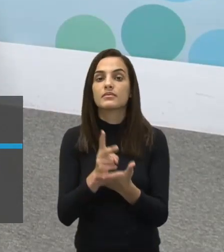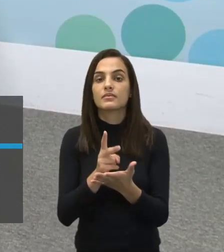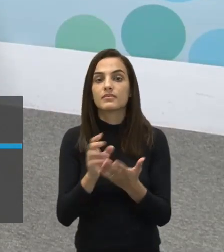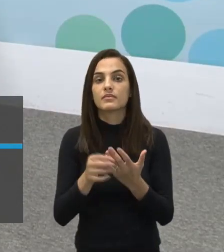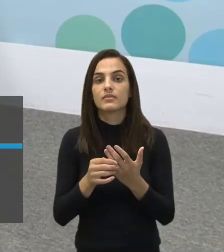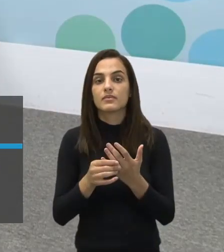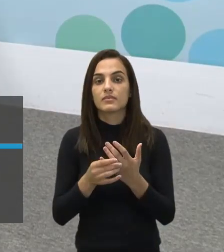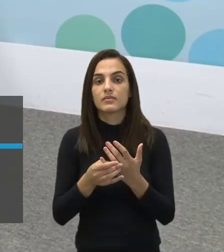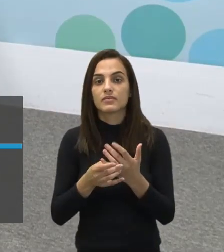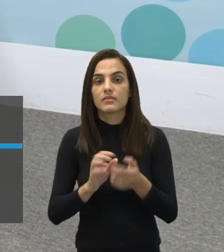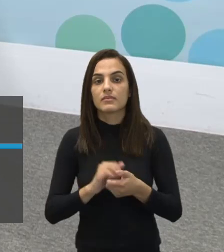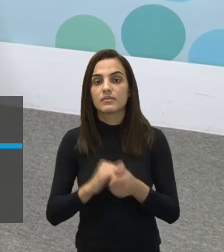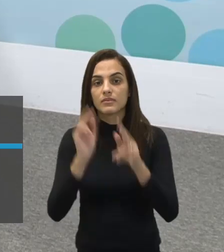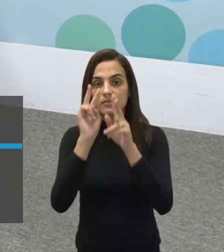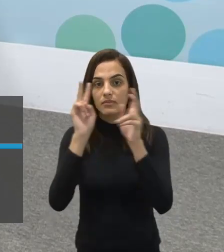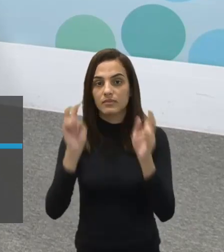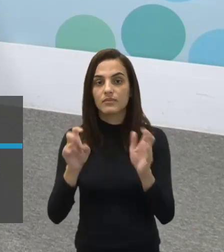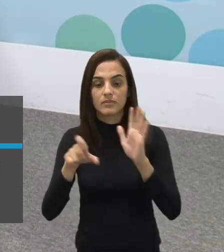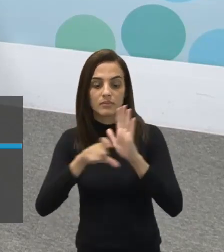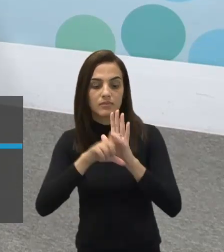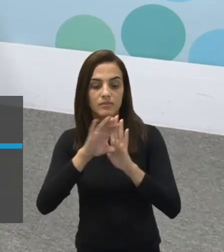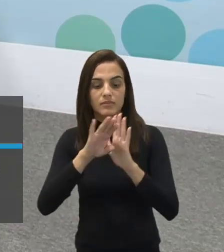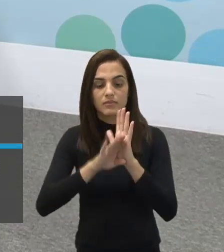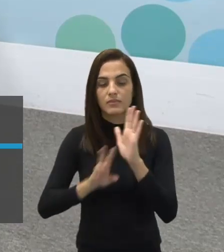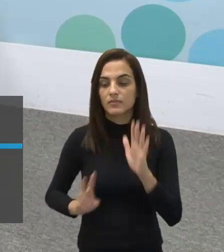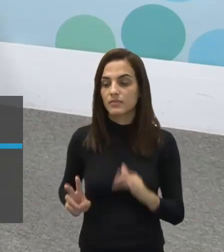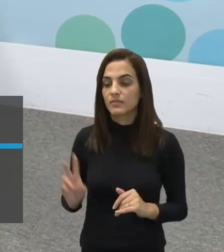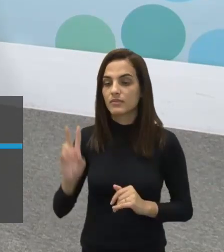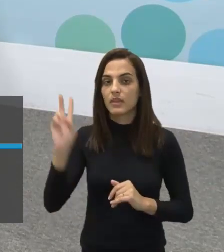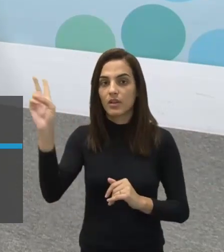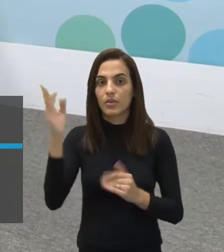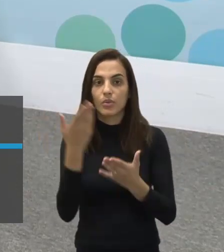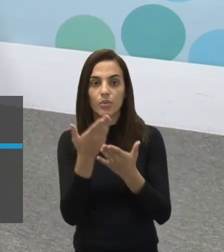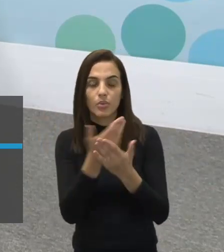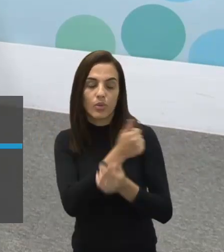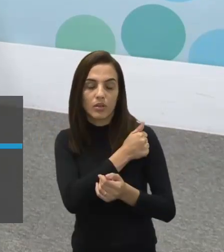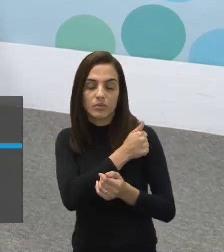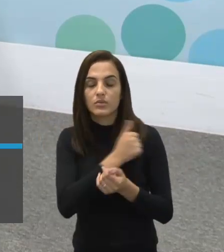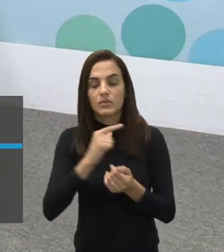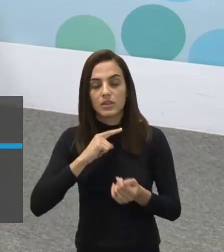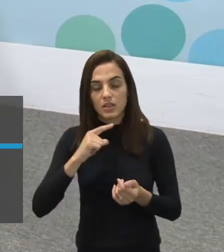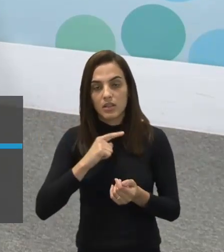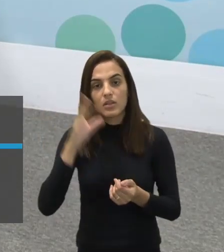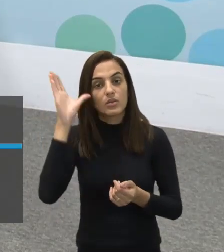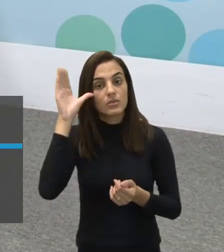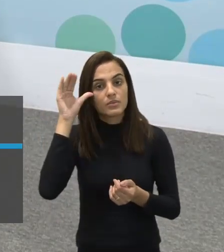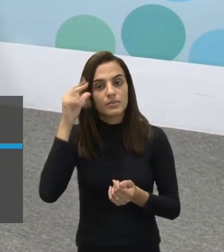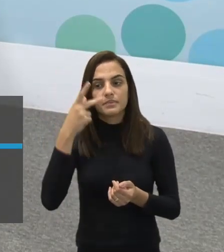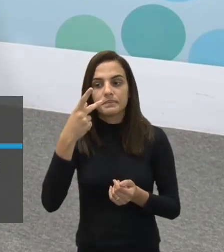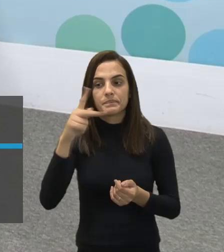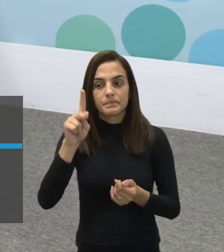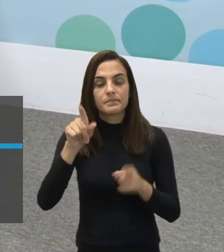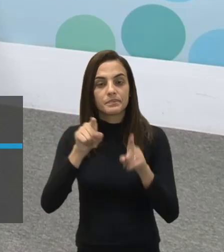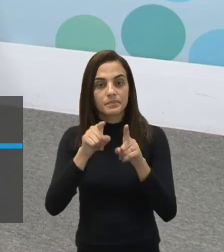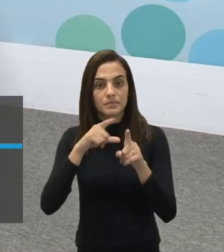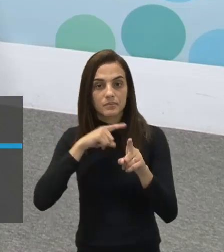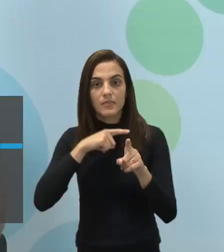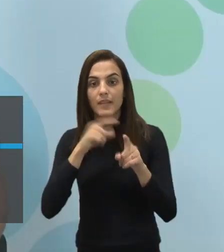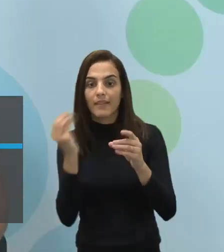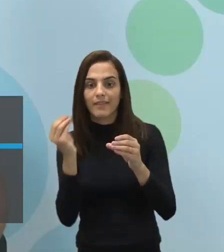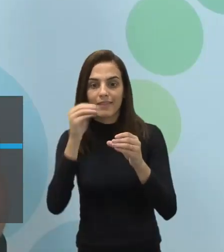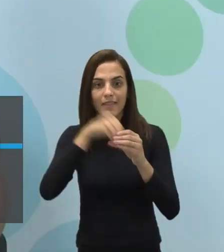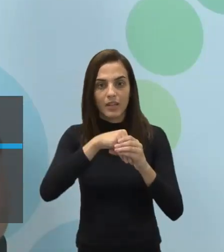tá? Partindo daquela questão da identidade, dos valores que o estudante tem, dos conhecimentos que ele tem dentro lá da sua